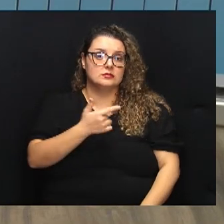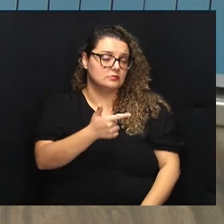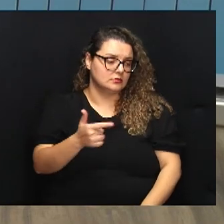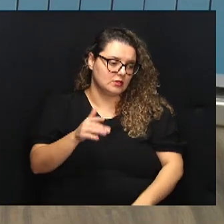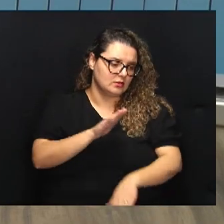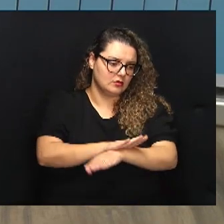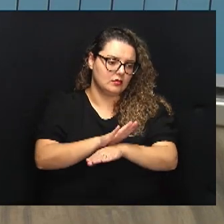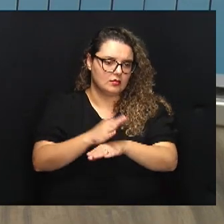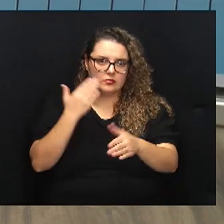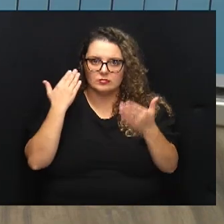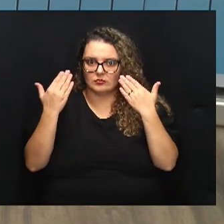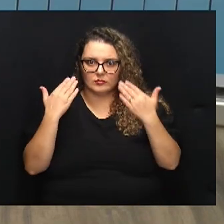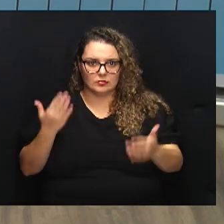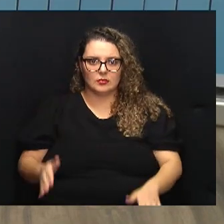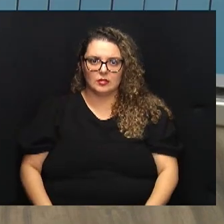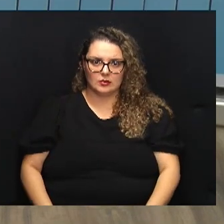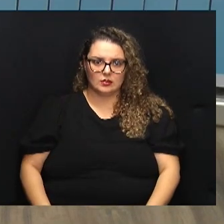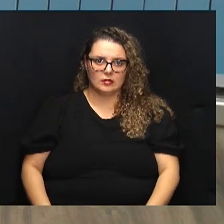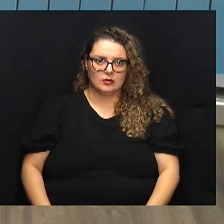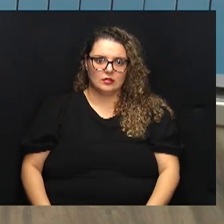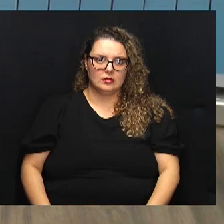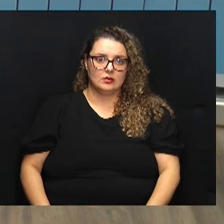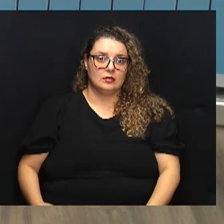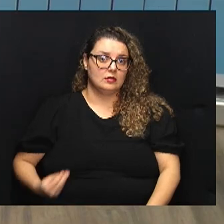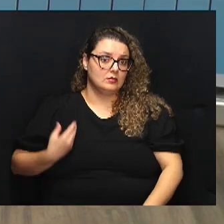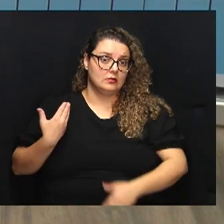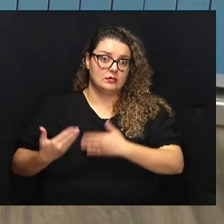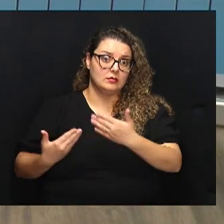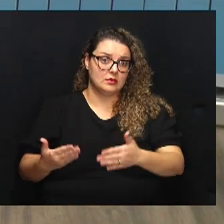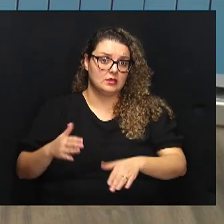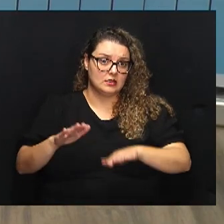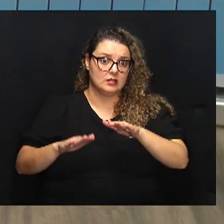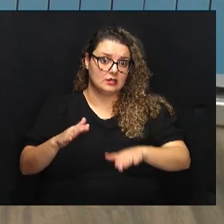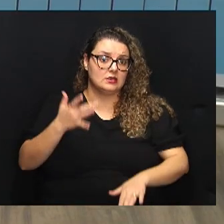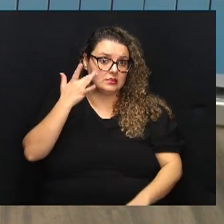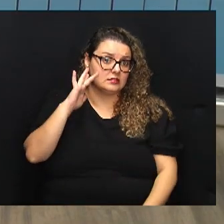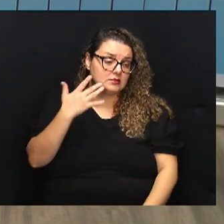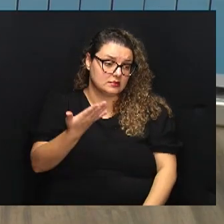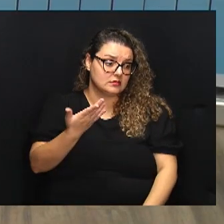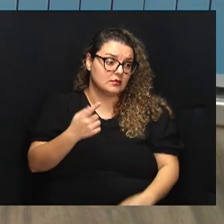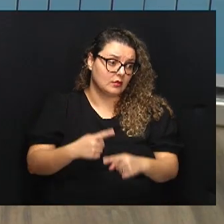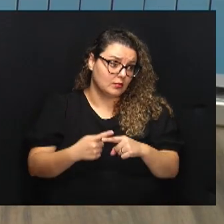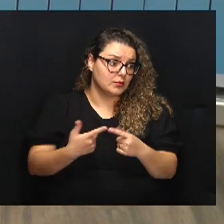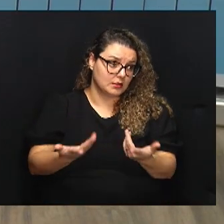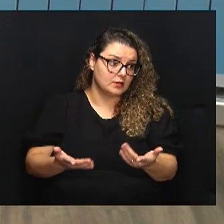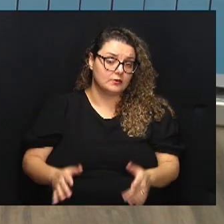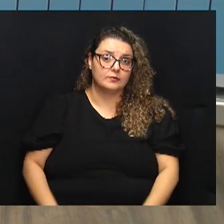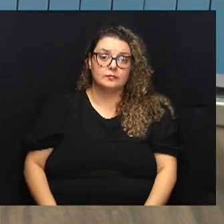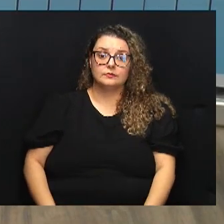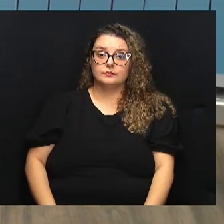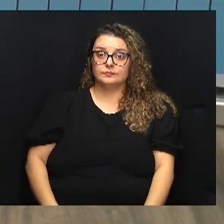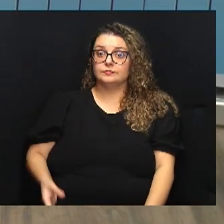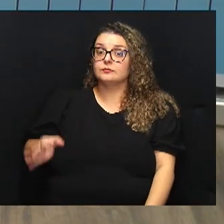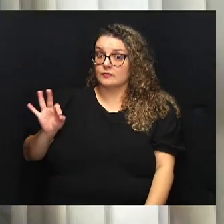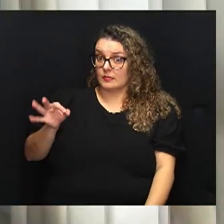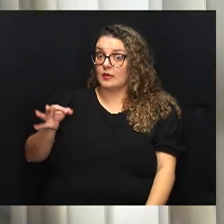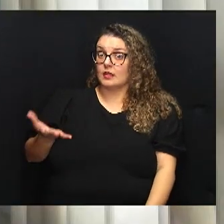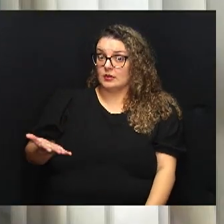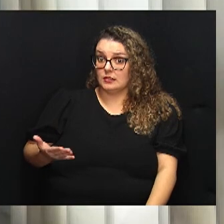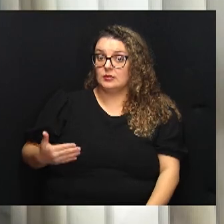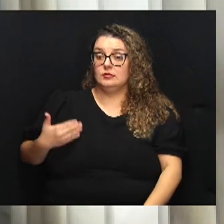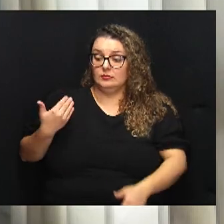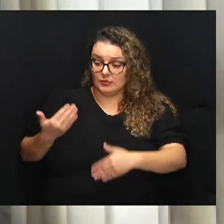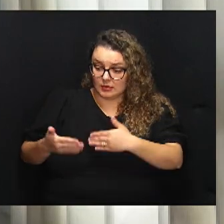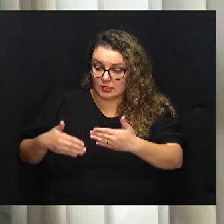de um psicólogo, isso a pessoa carrega e às vezes nem sabe, né, o porquê. Exatamente, vai